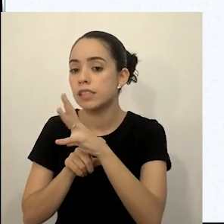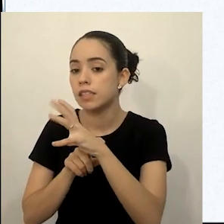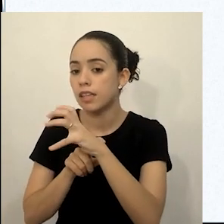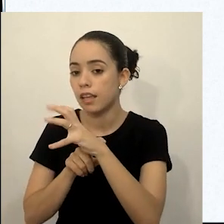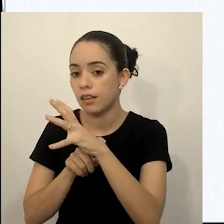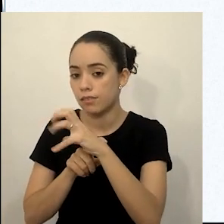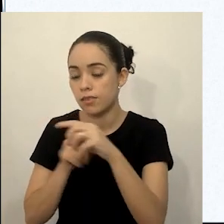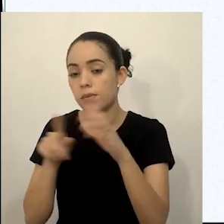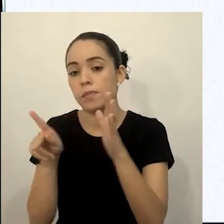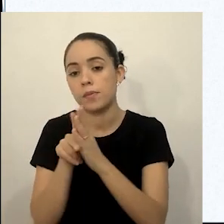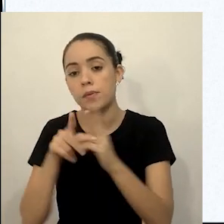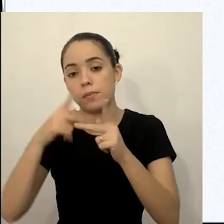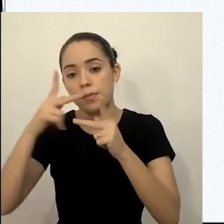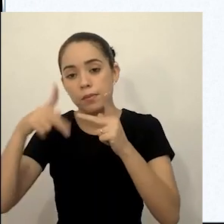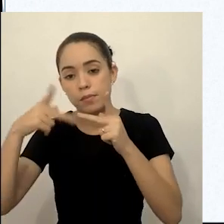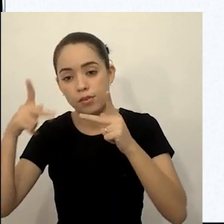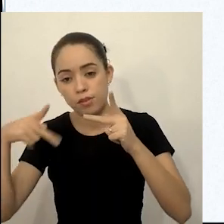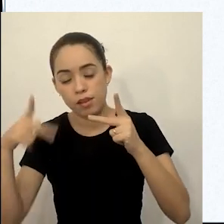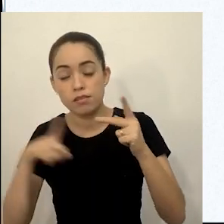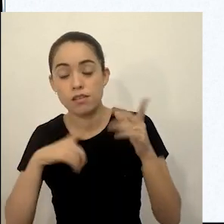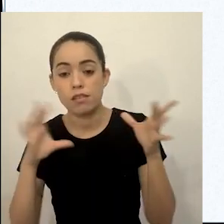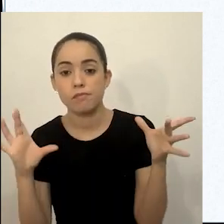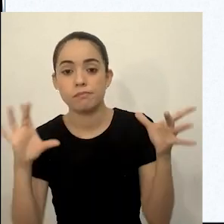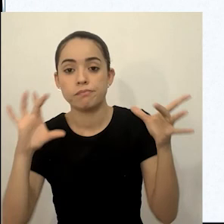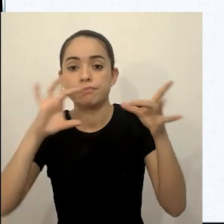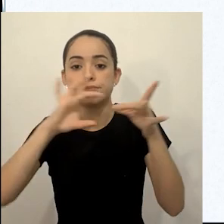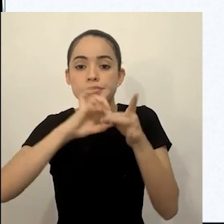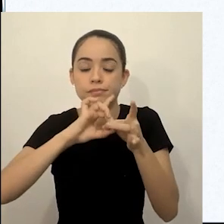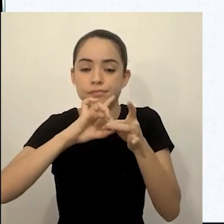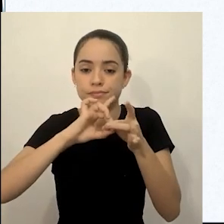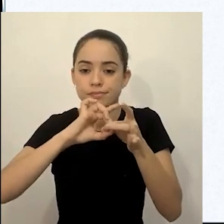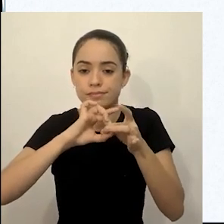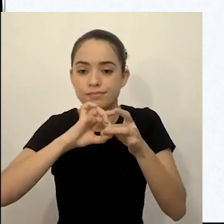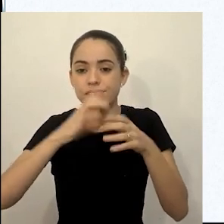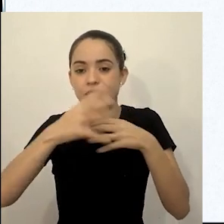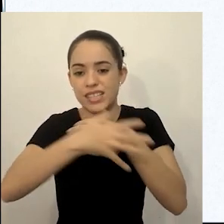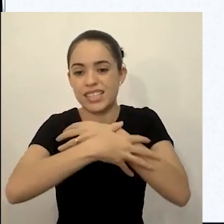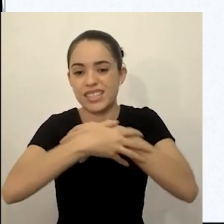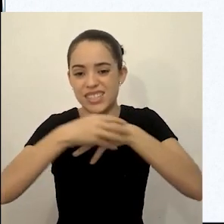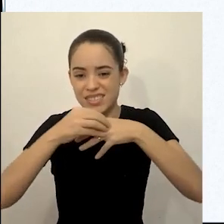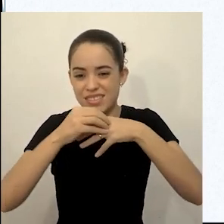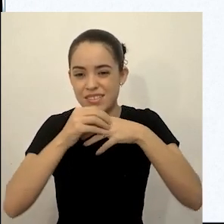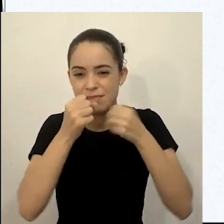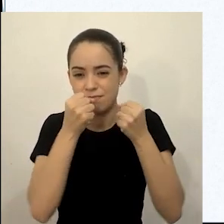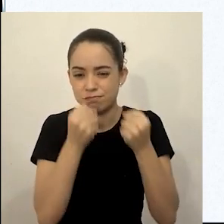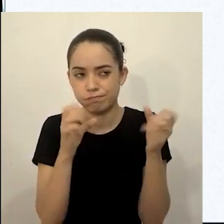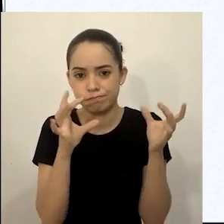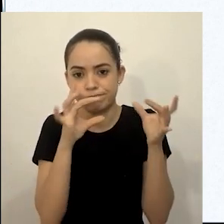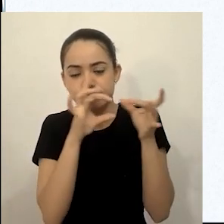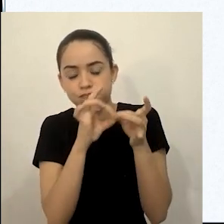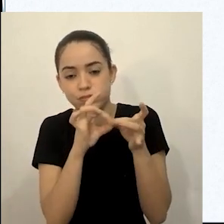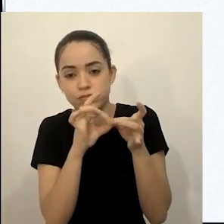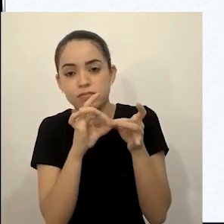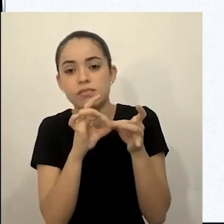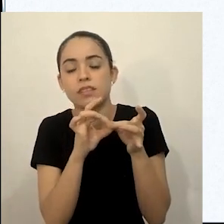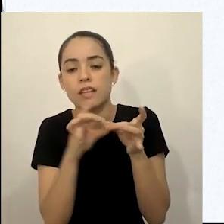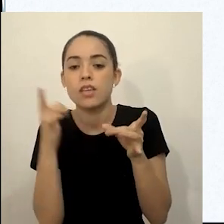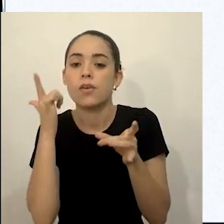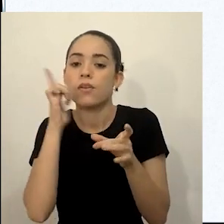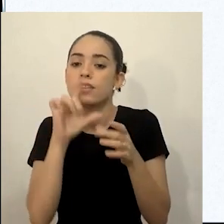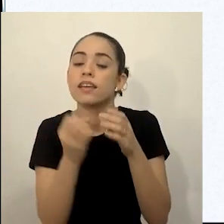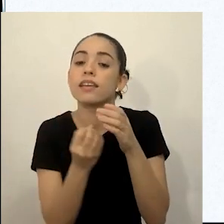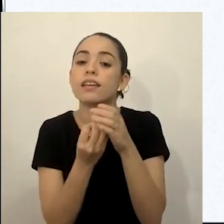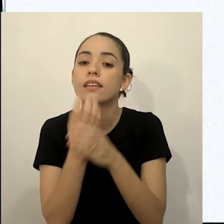semicirculares de proteínas que se fundem com as fibras densas e